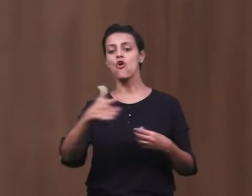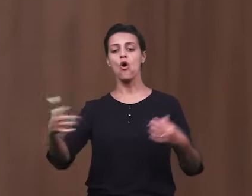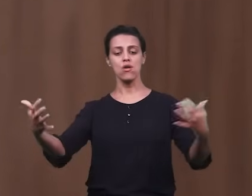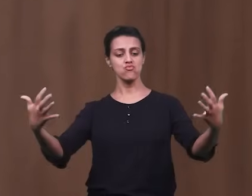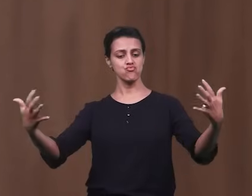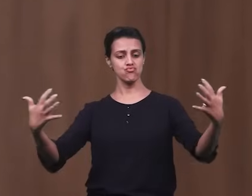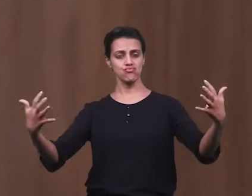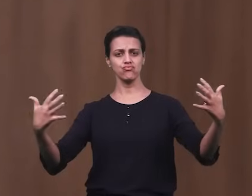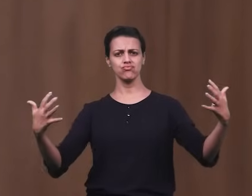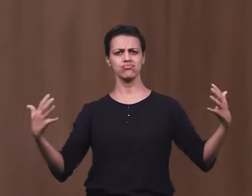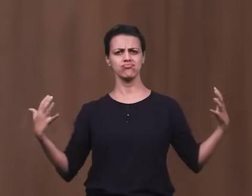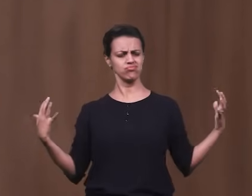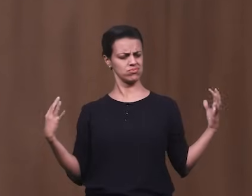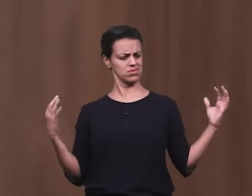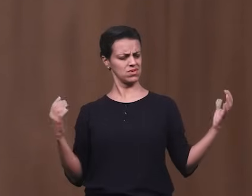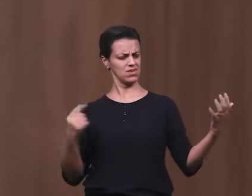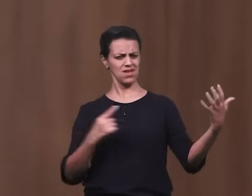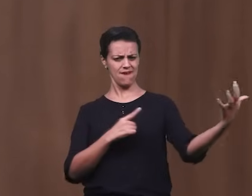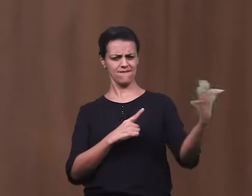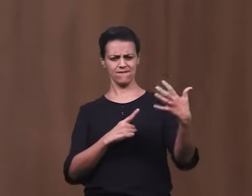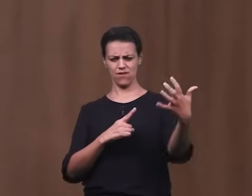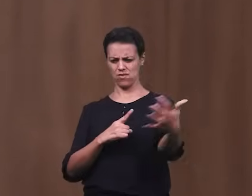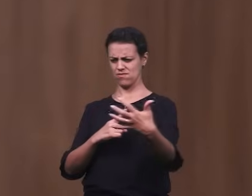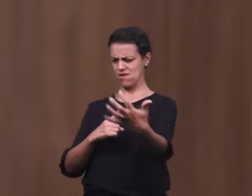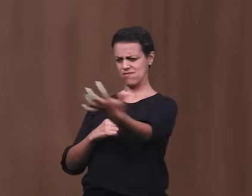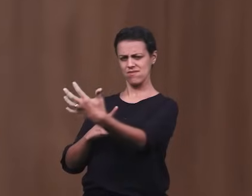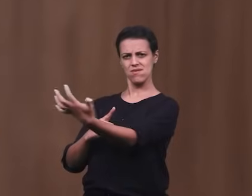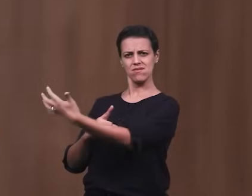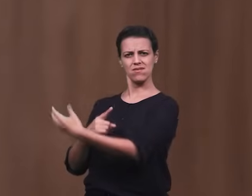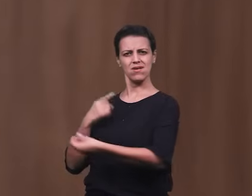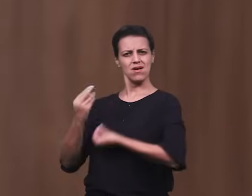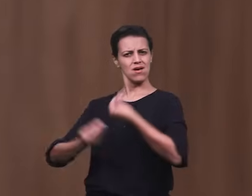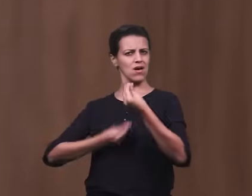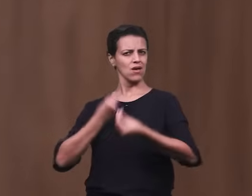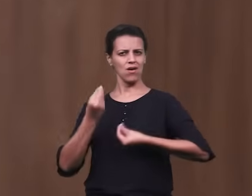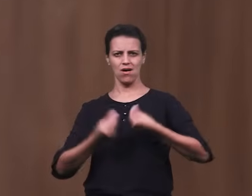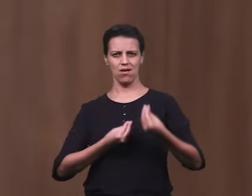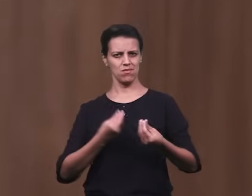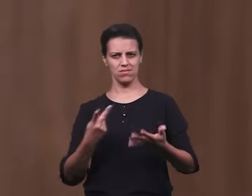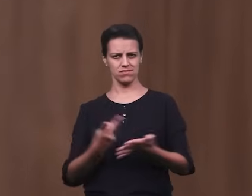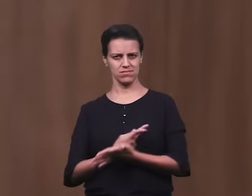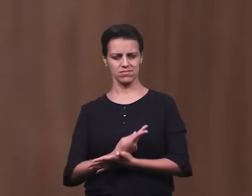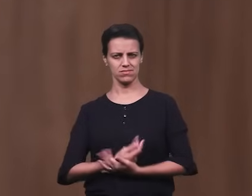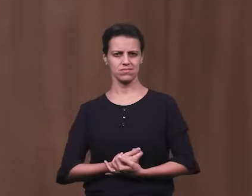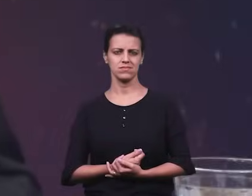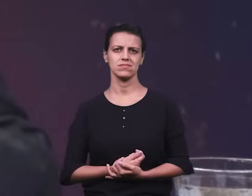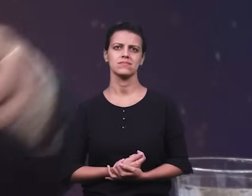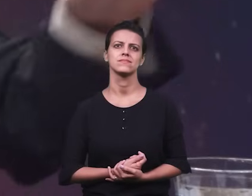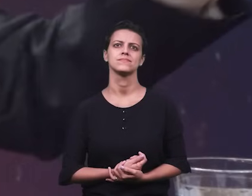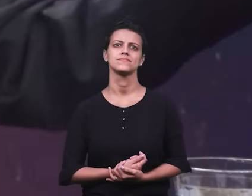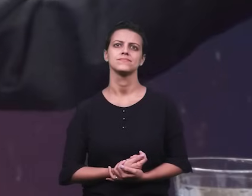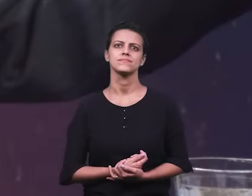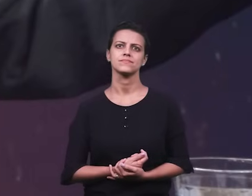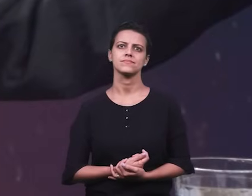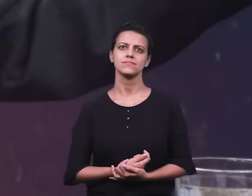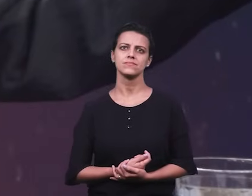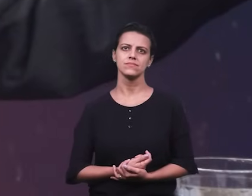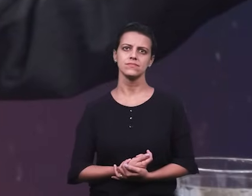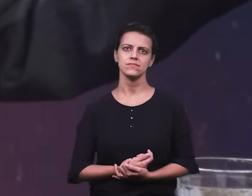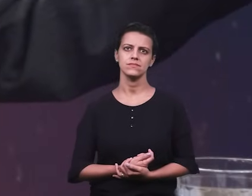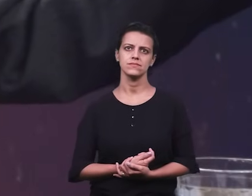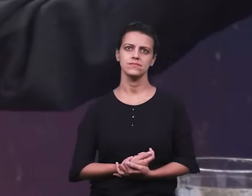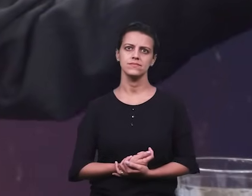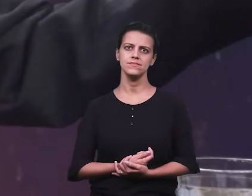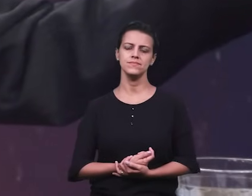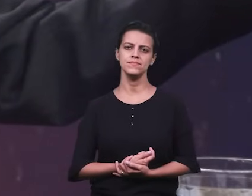que o nosso organismo, como o nosso corpo ele vai lidar com esses estímulos do ambiente? Neste slide,